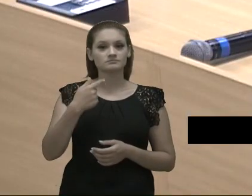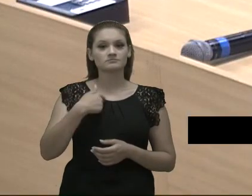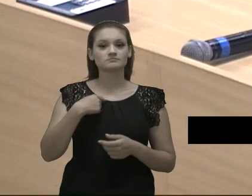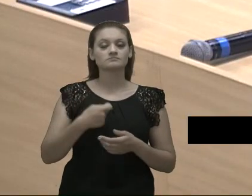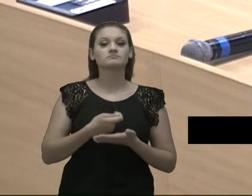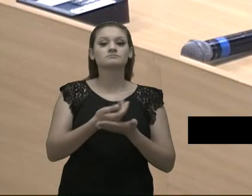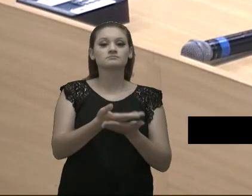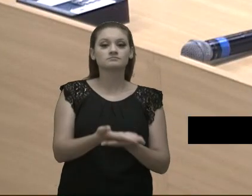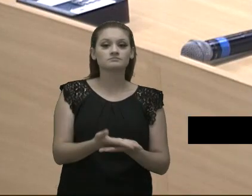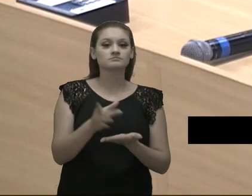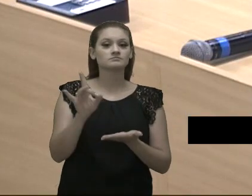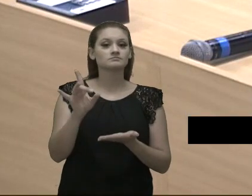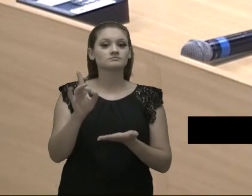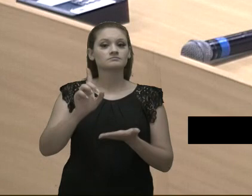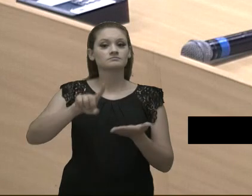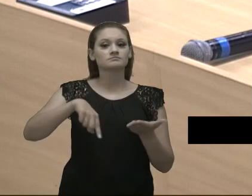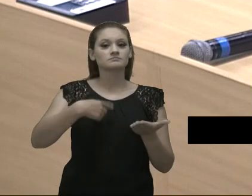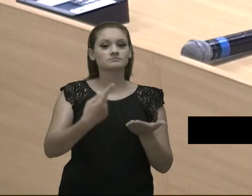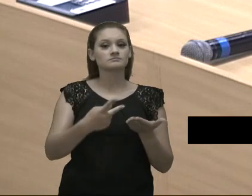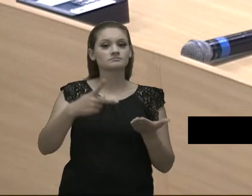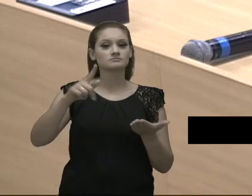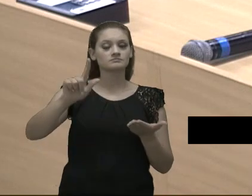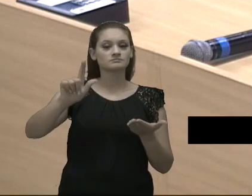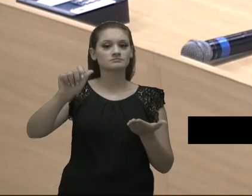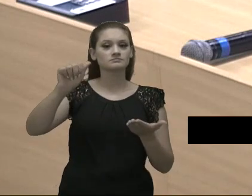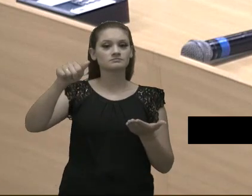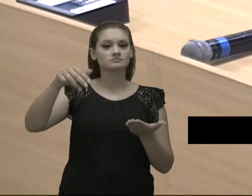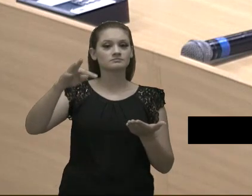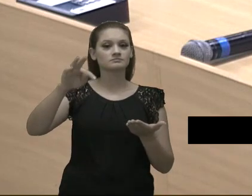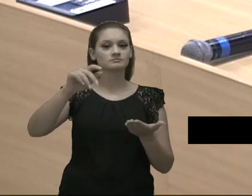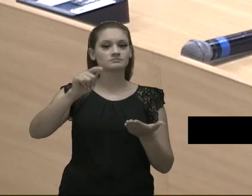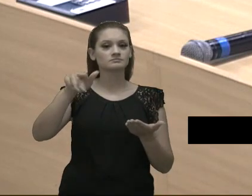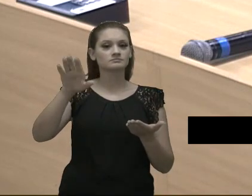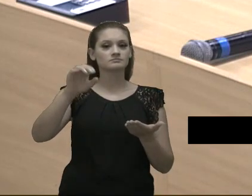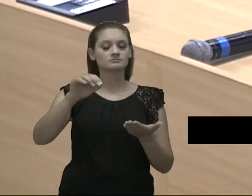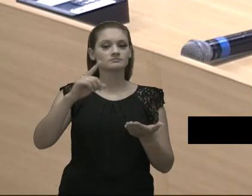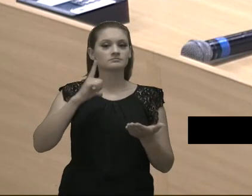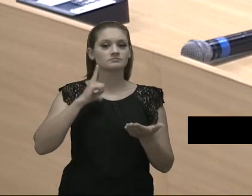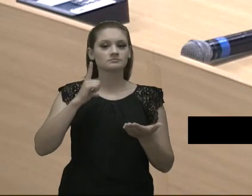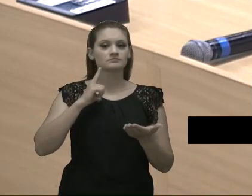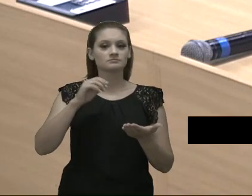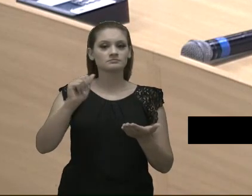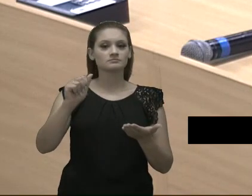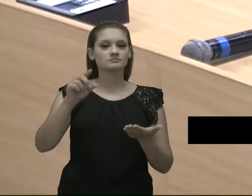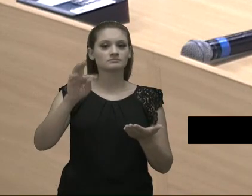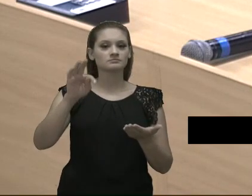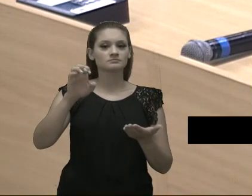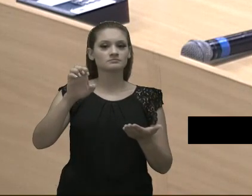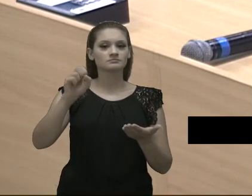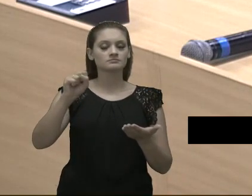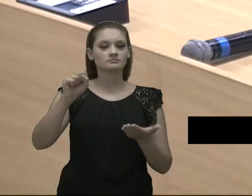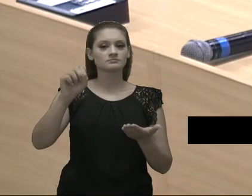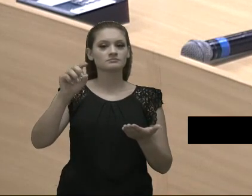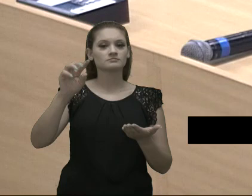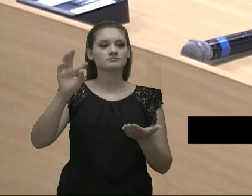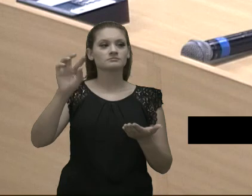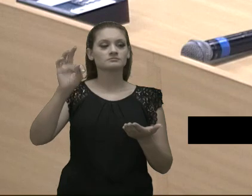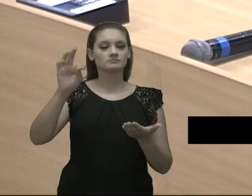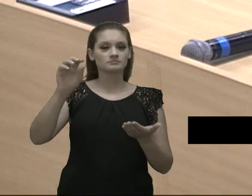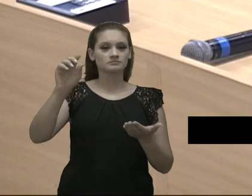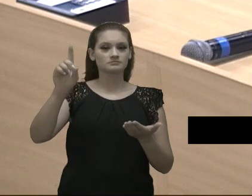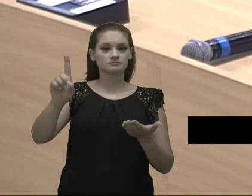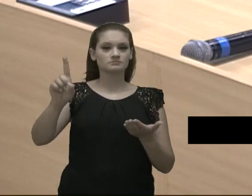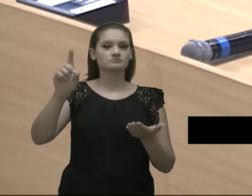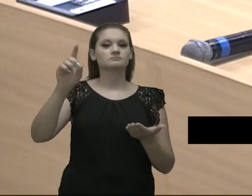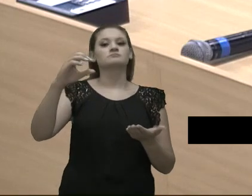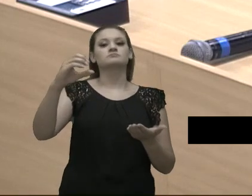esse papel, só que no próximo plantão ela deu um atestado, então assim fica difícil eu conversar com ela e saber como que a gente vai